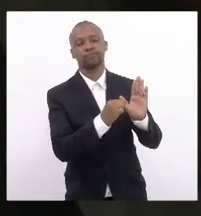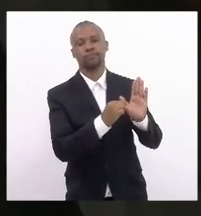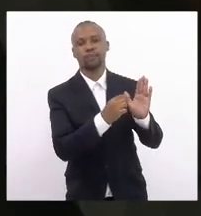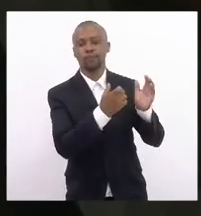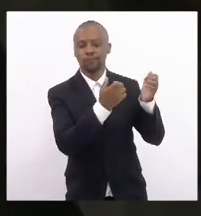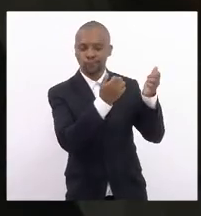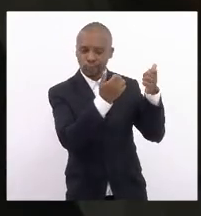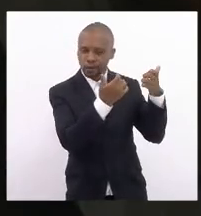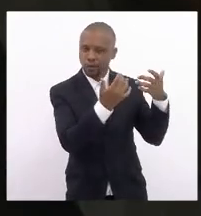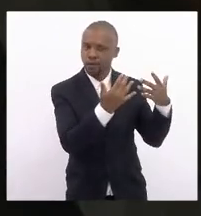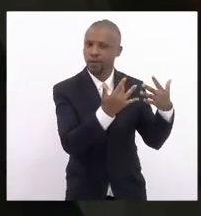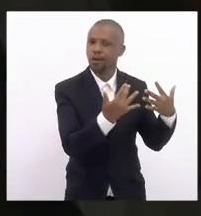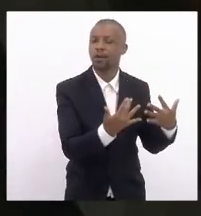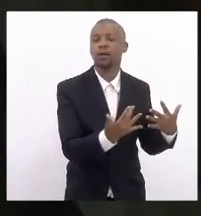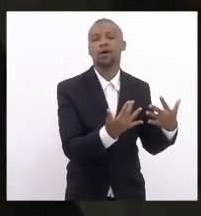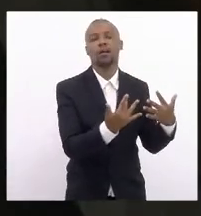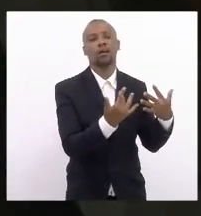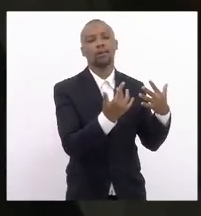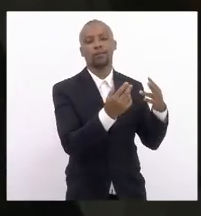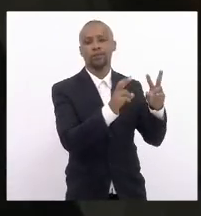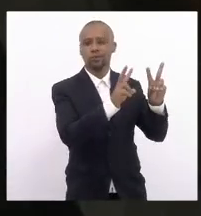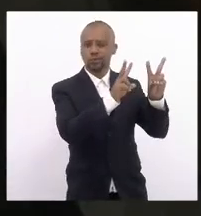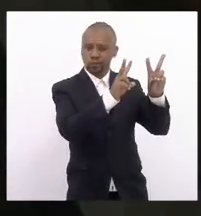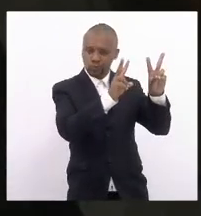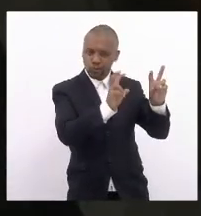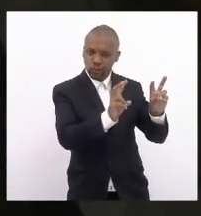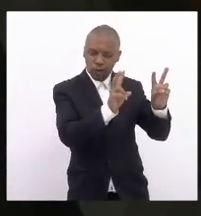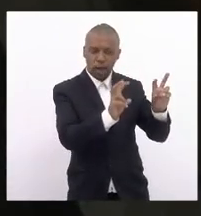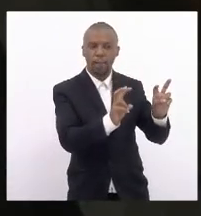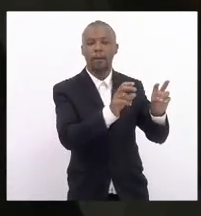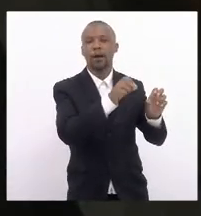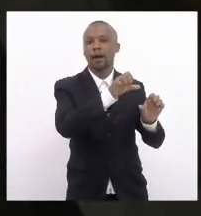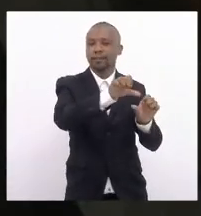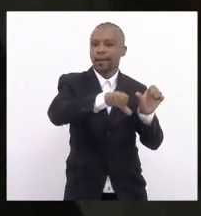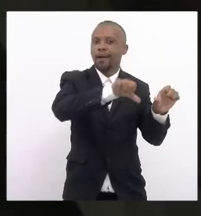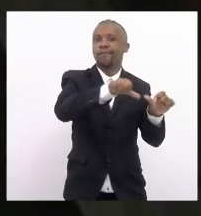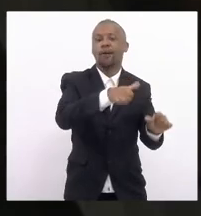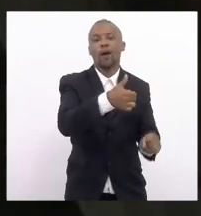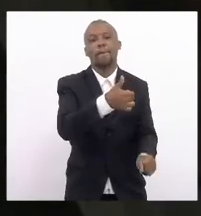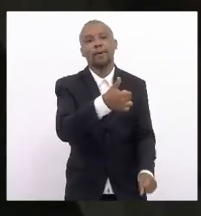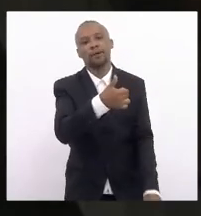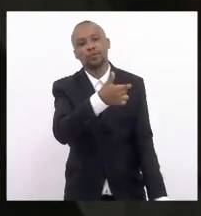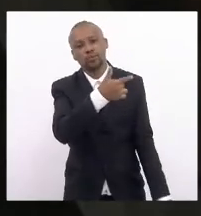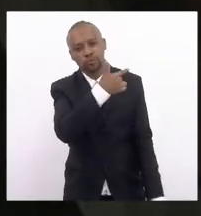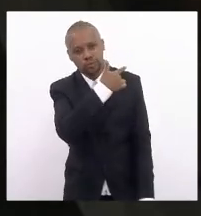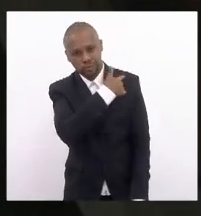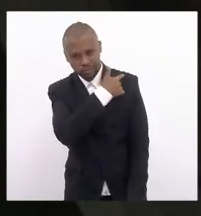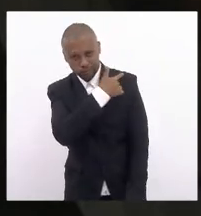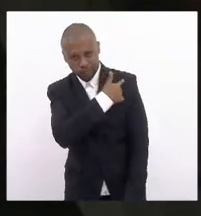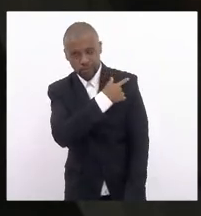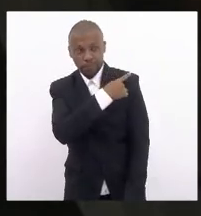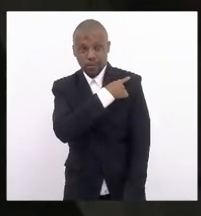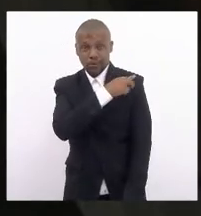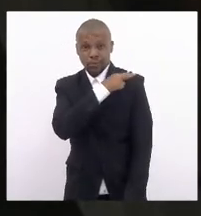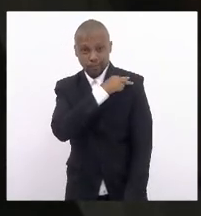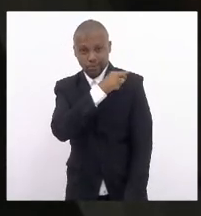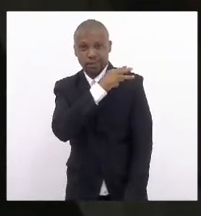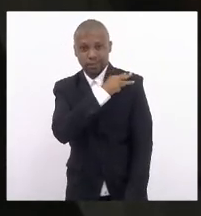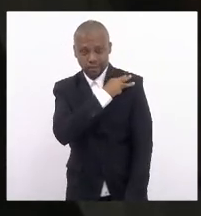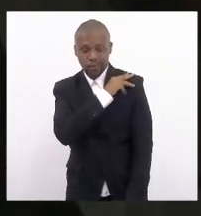que trata da reforma do ensino médio aqui no nosso estado, da sua